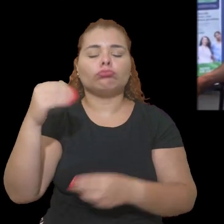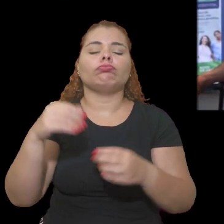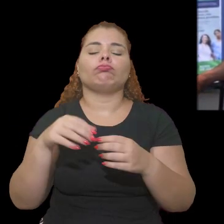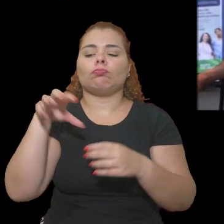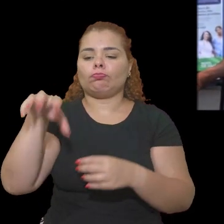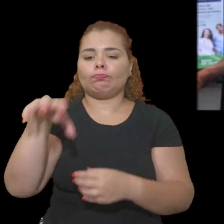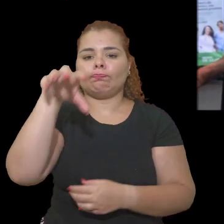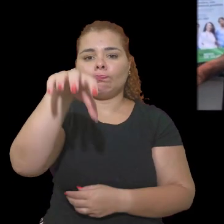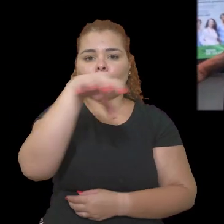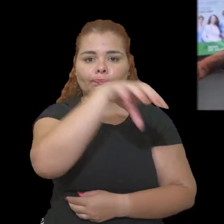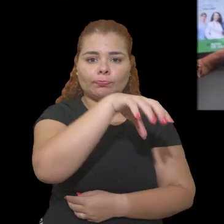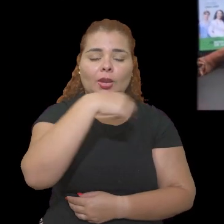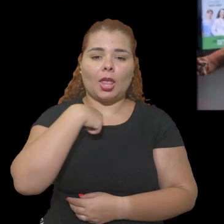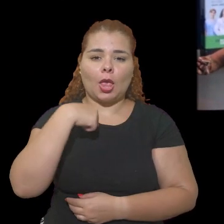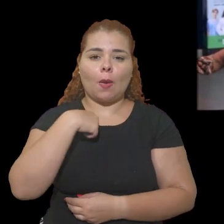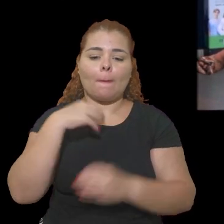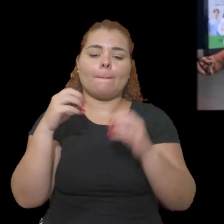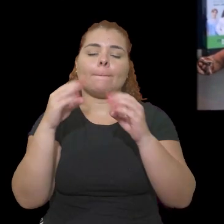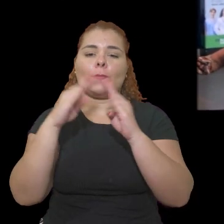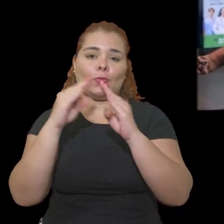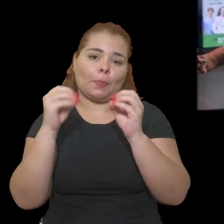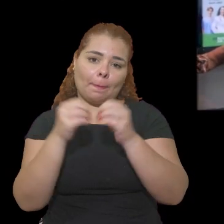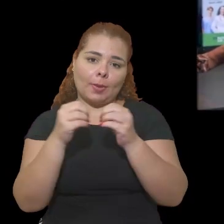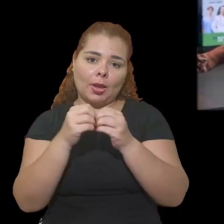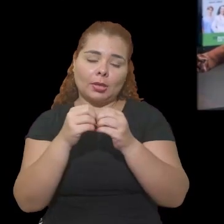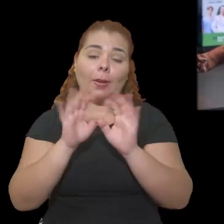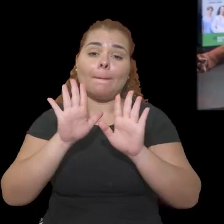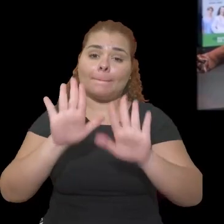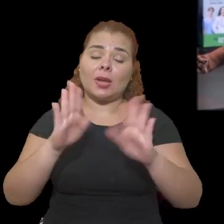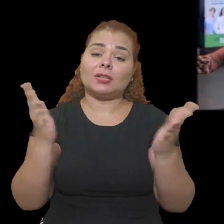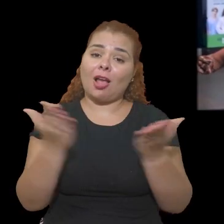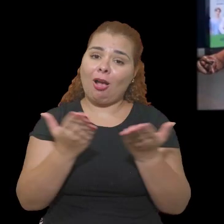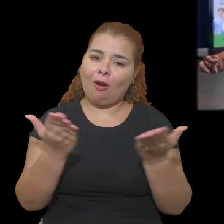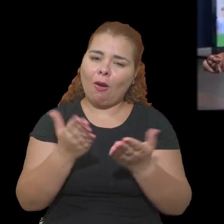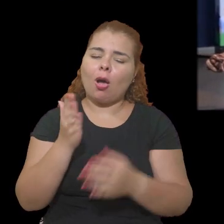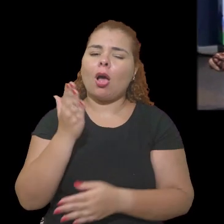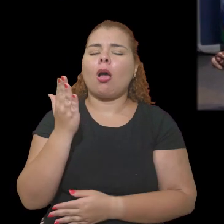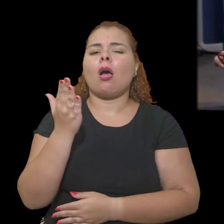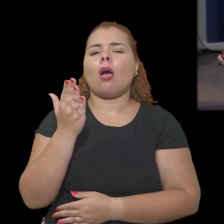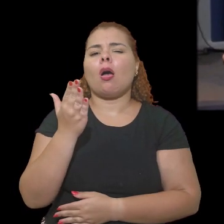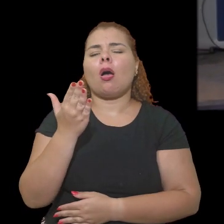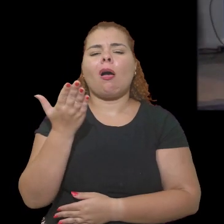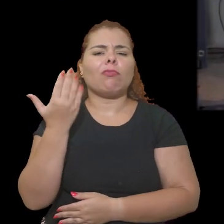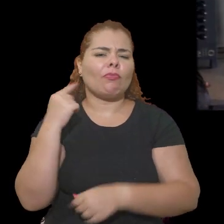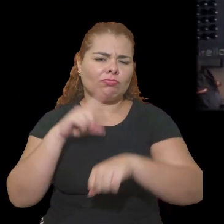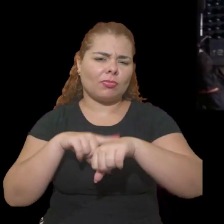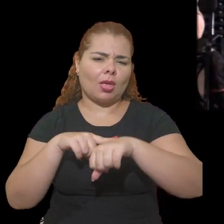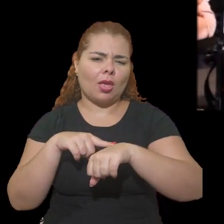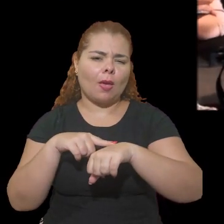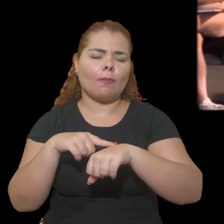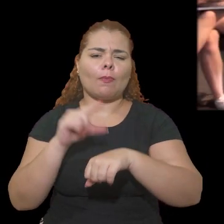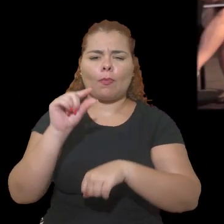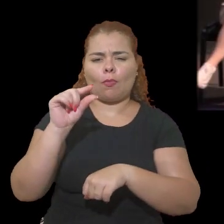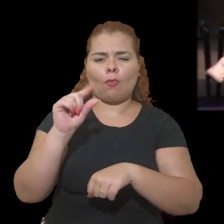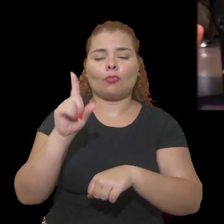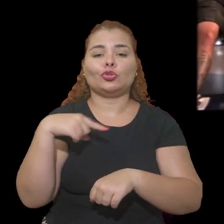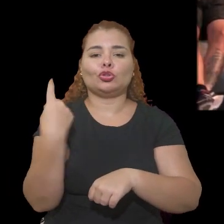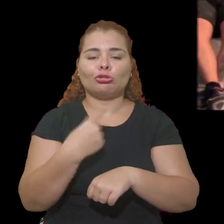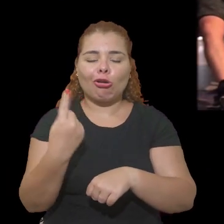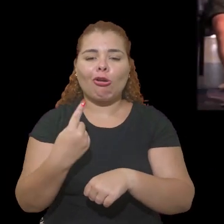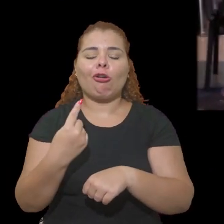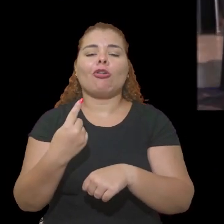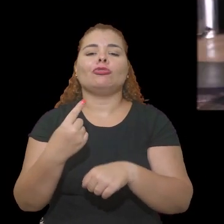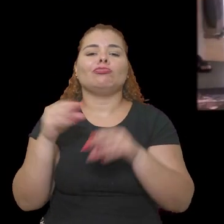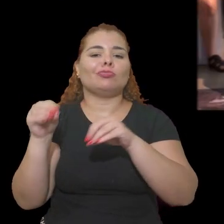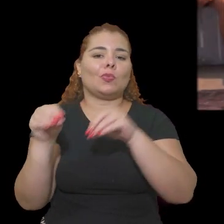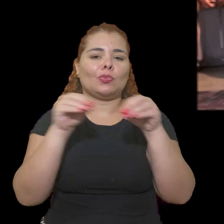Jardim São Luís. Eu estou ali nesse miolo, mas recentemente, eu e minha companheira Jéssica, que está aqui, a gente arrumou um